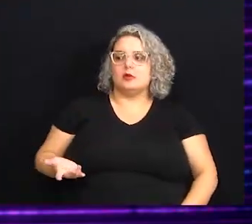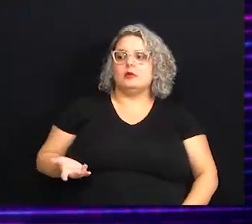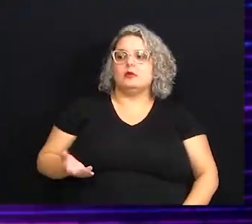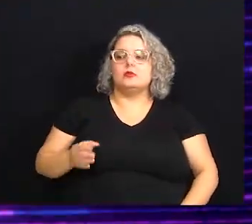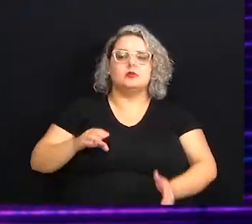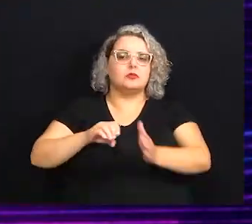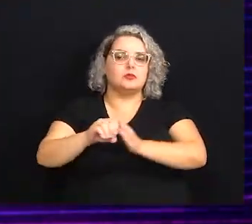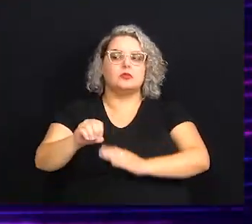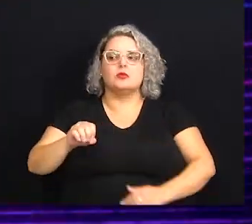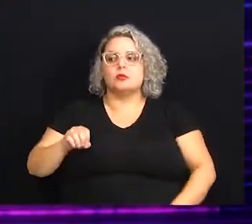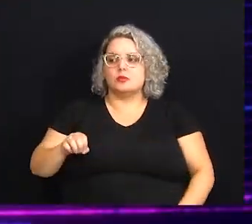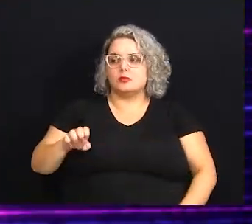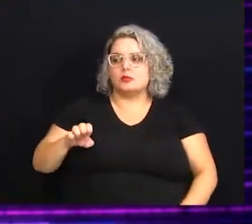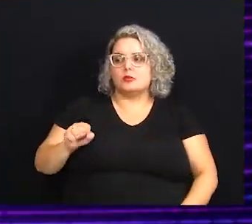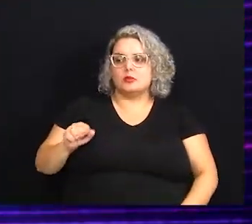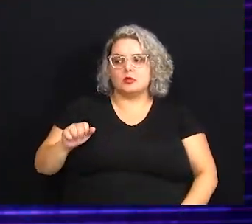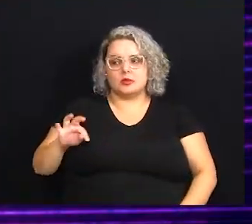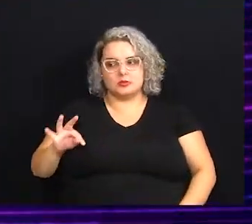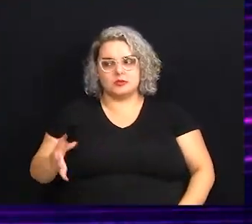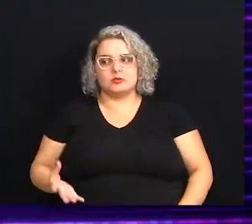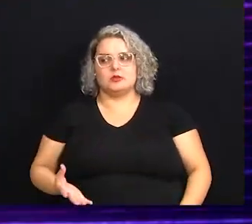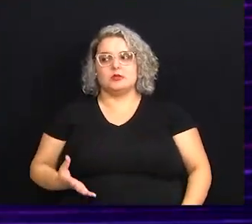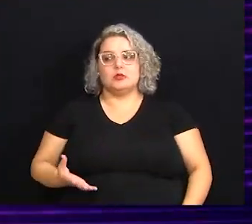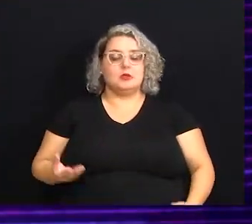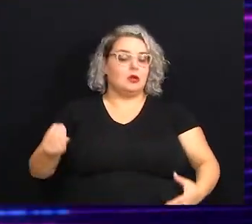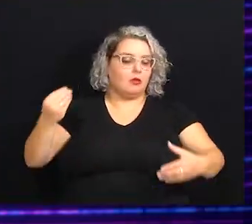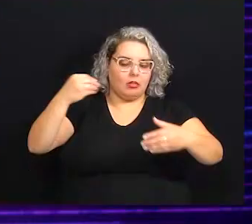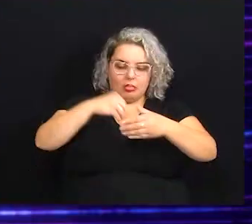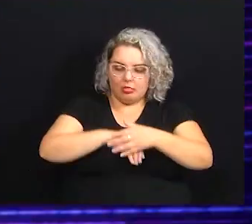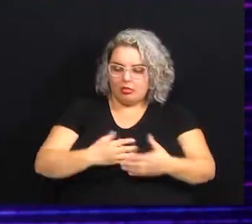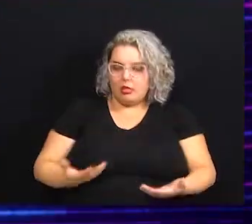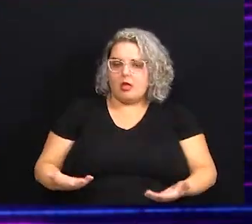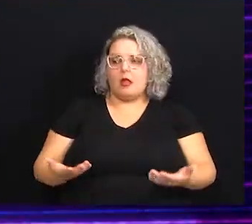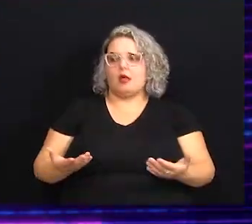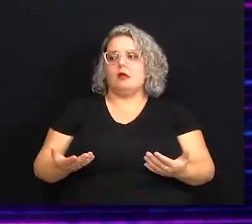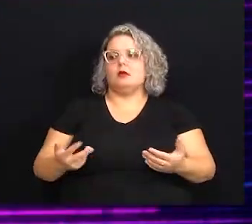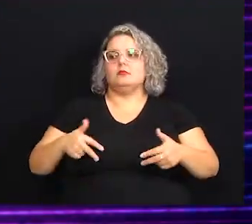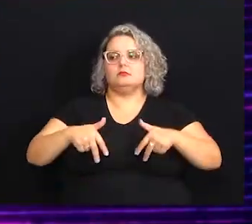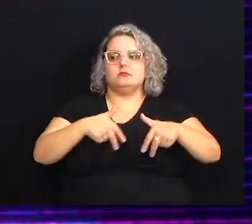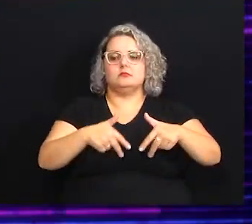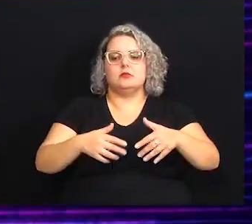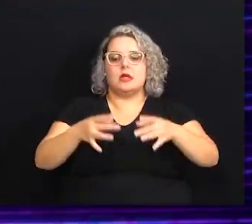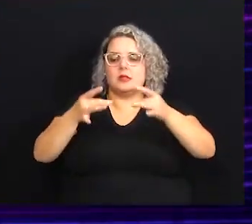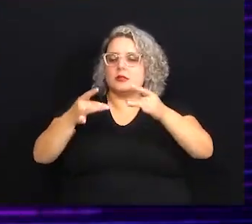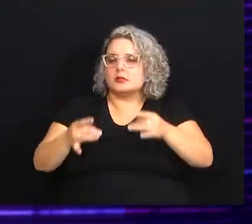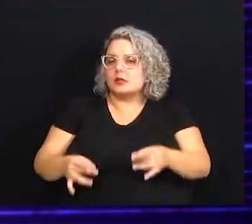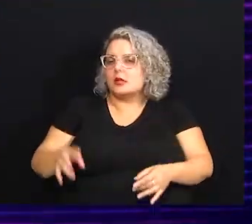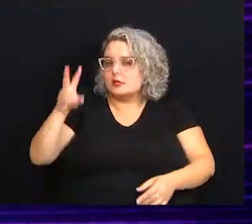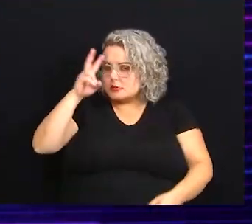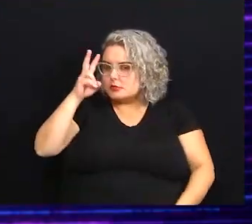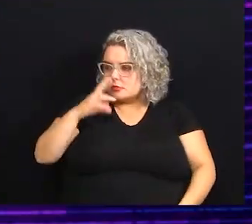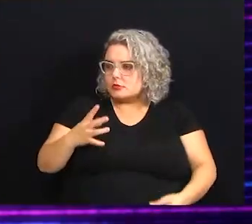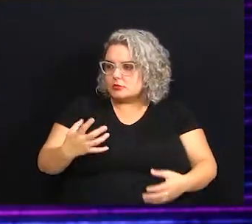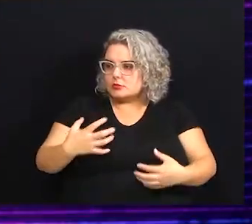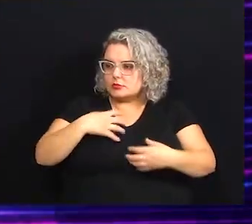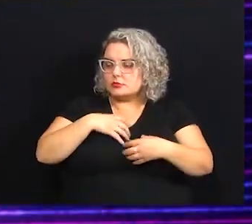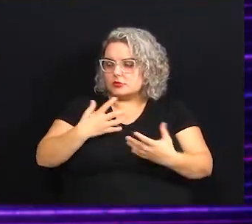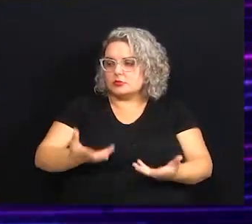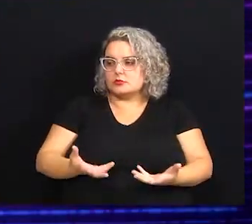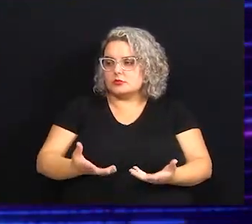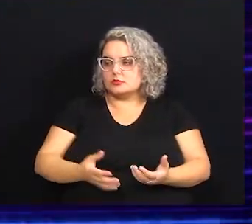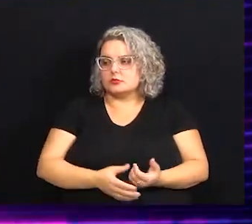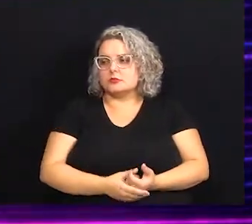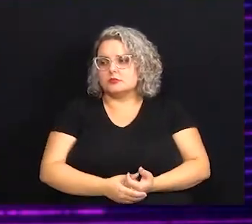tão positivas, e eles claramente entraram nos personagens e tentaram, sabe, esmiuçar a história de uma tal maneira que